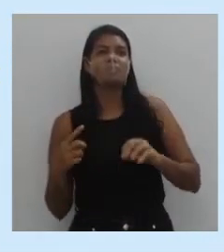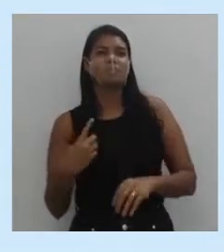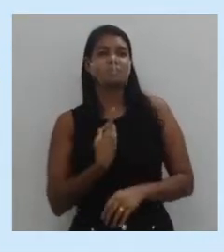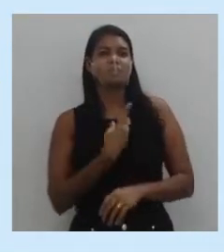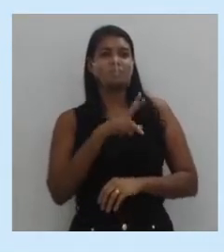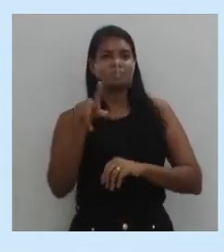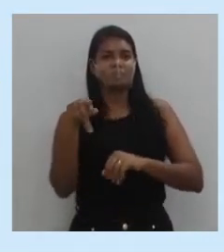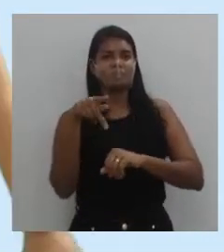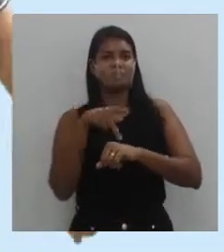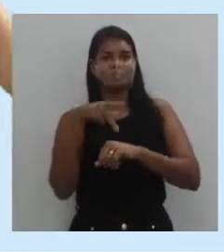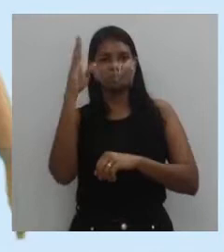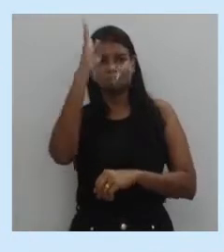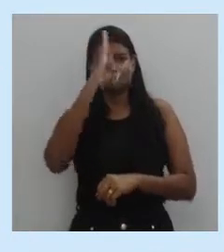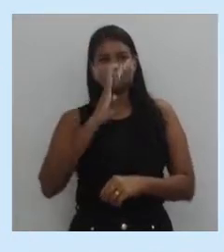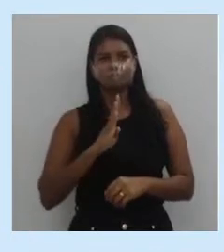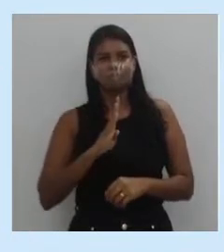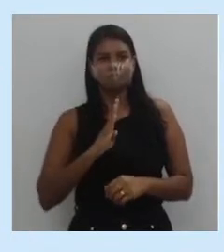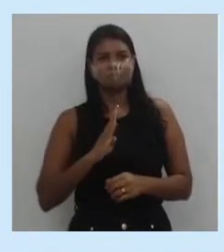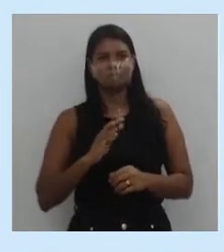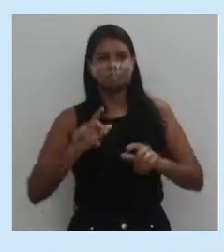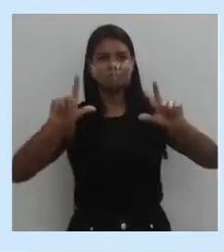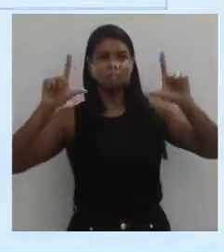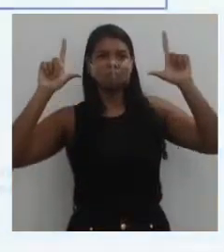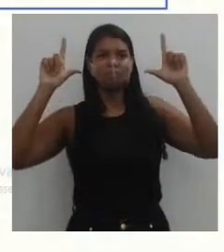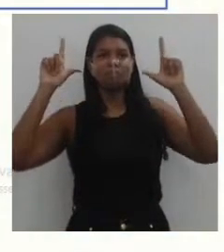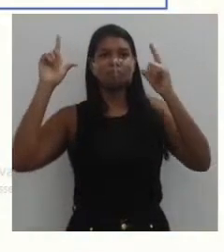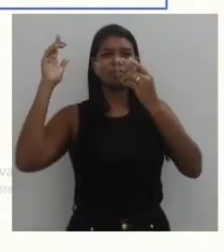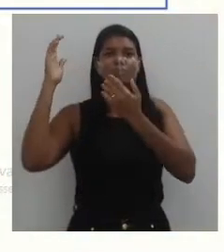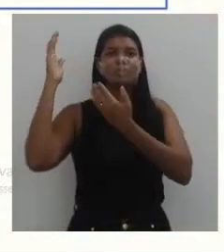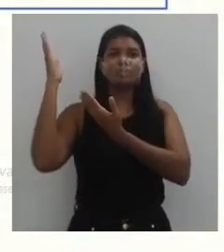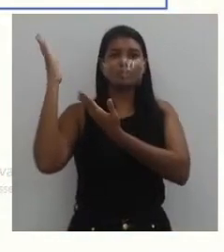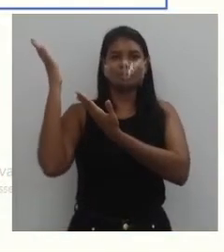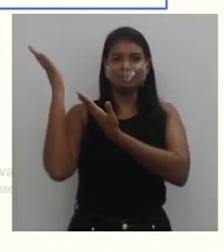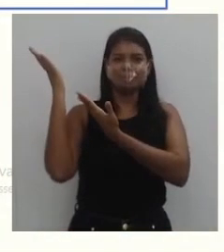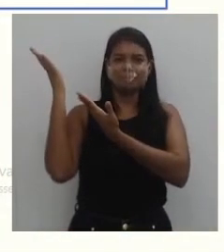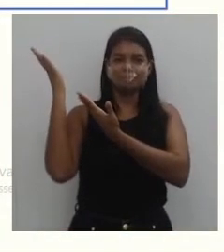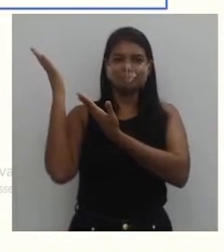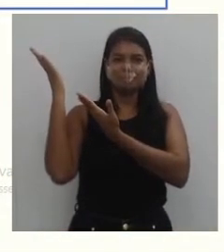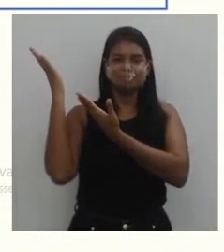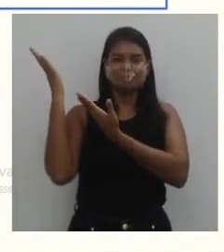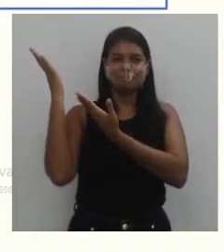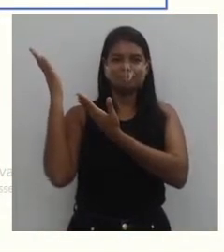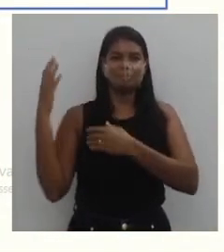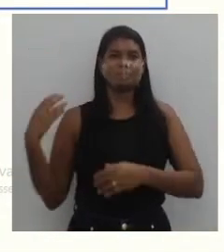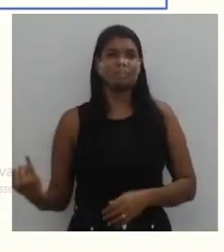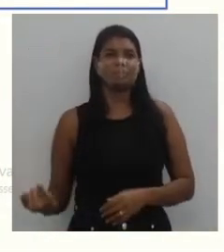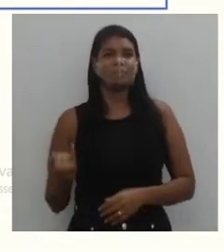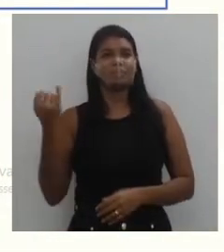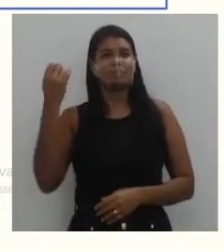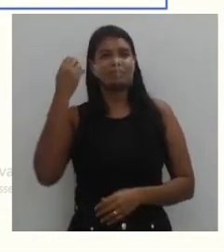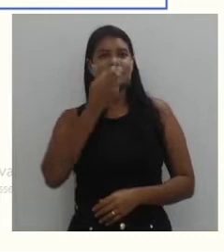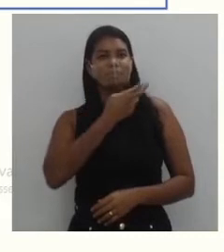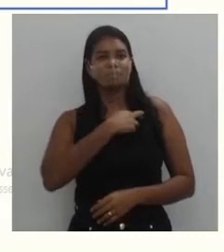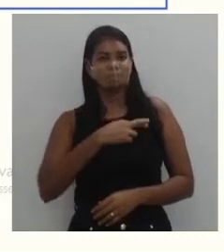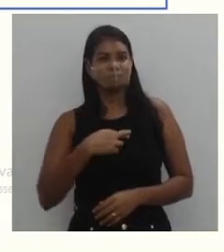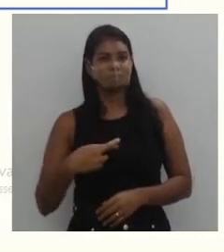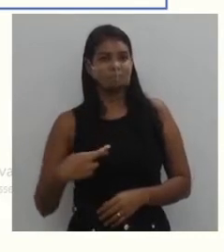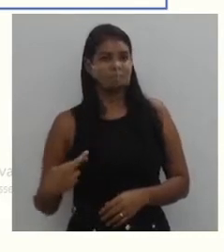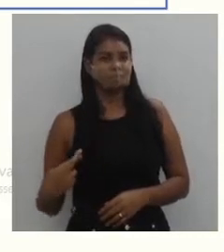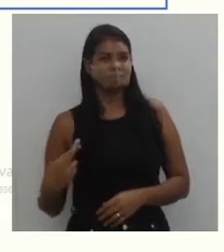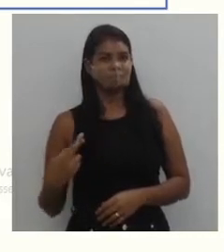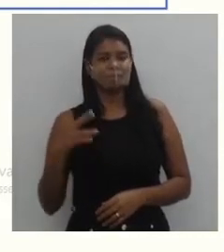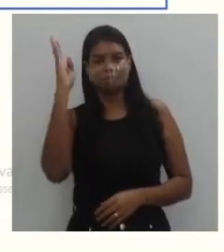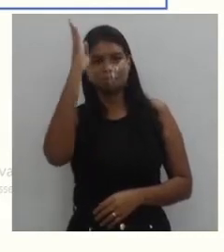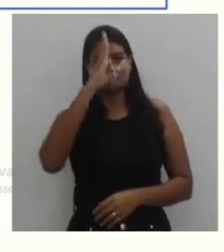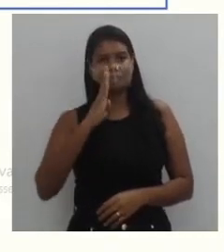a do nosso país. Vejam só, olha na tela algo importantíssimo. A religião no Brasil